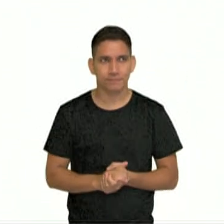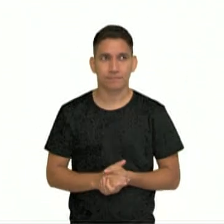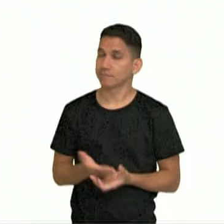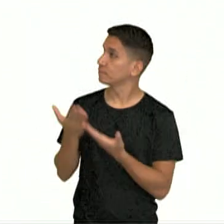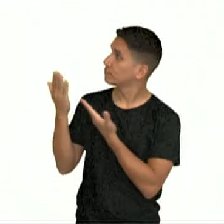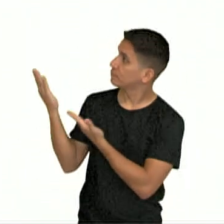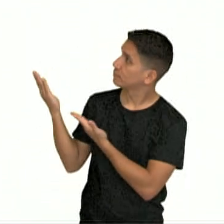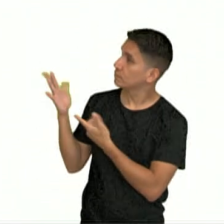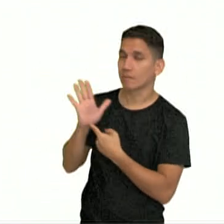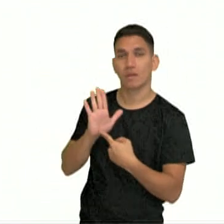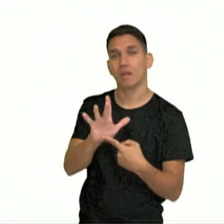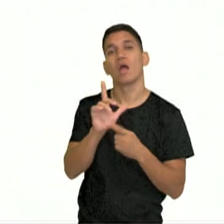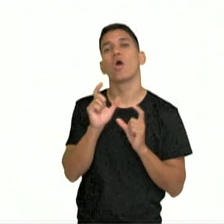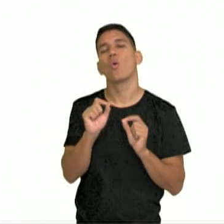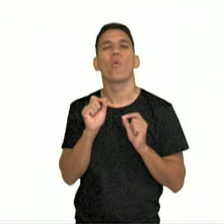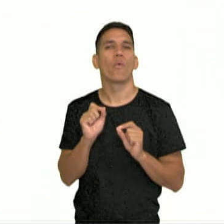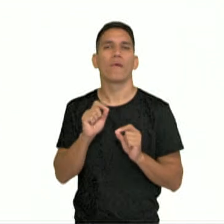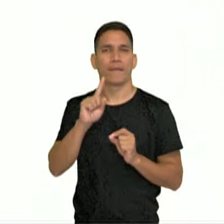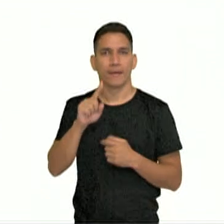né, uma